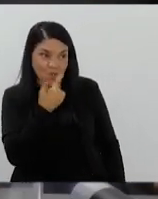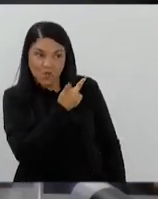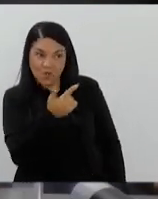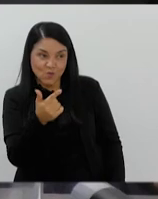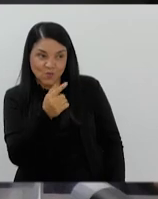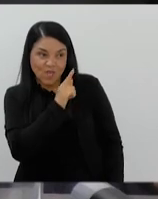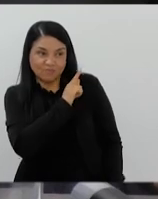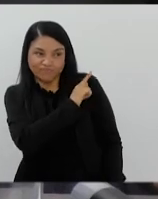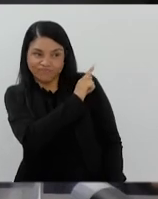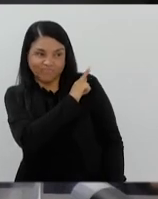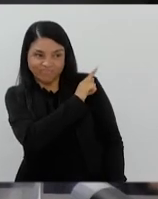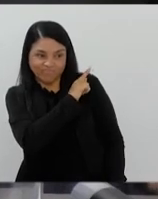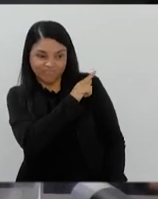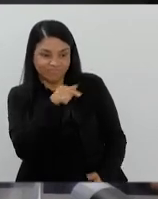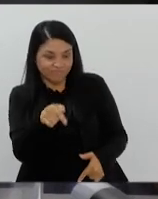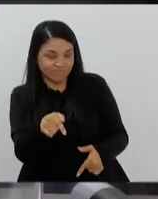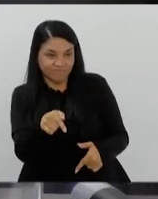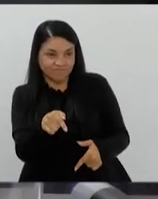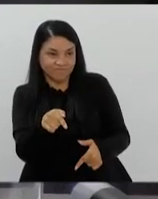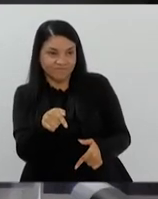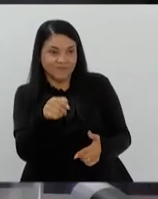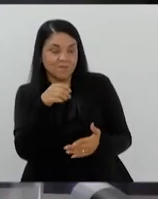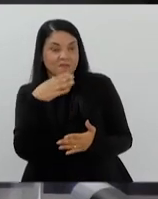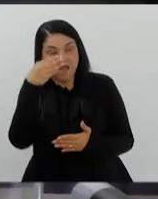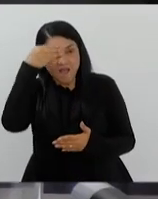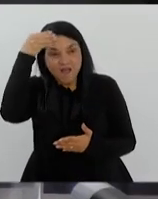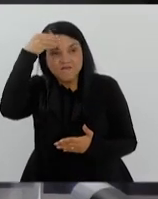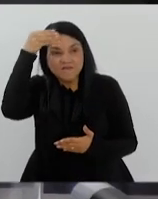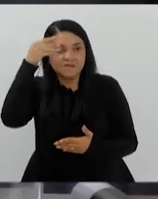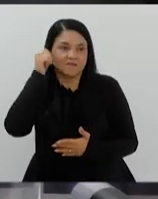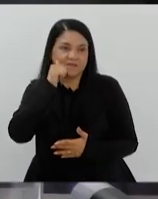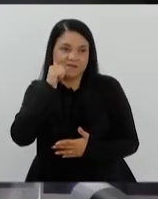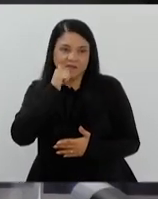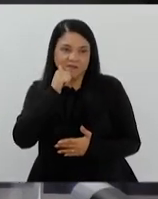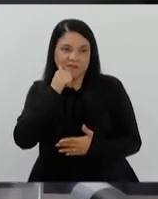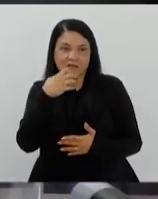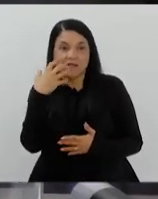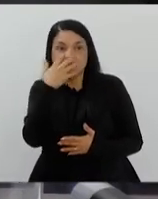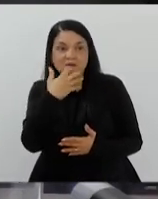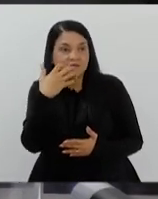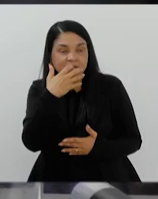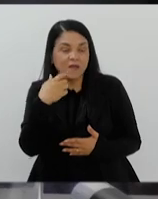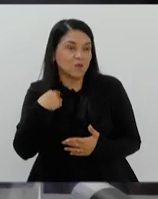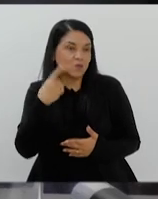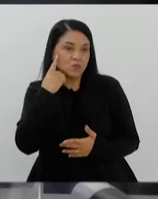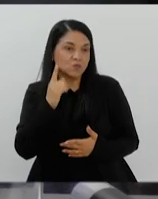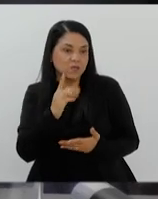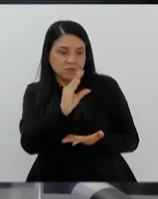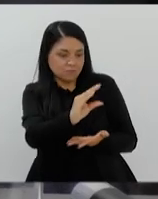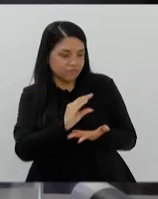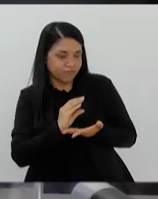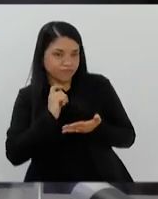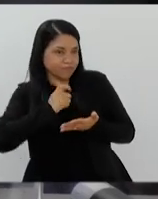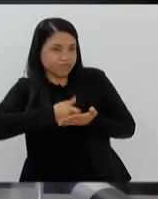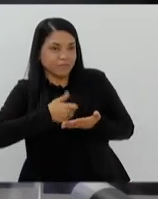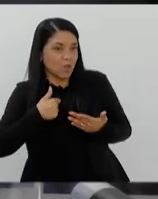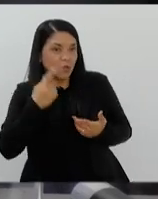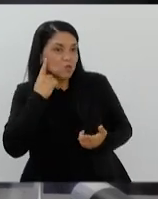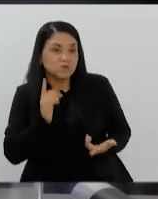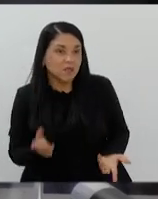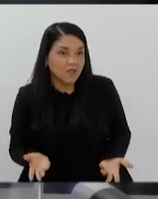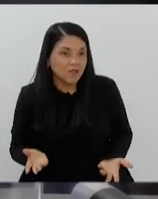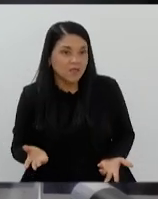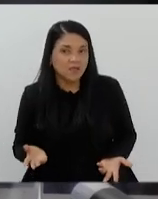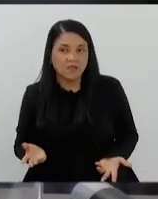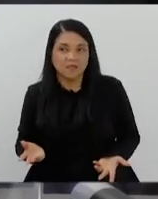a minha afiliada ter cantado no evento ela recebeu dinheiro do evento para cantar sei sinceramente tinhao agora diz que não sa eu ol